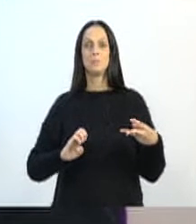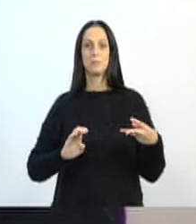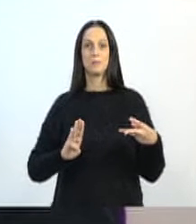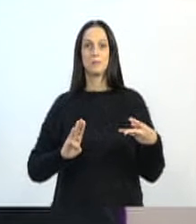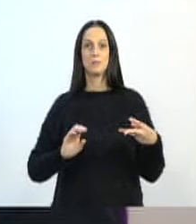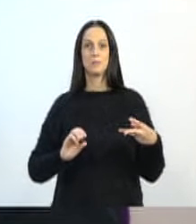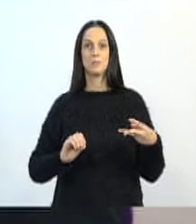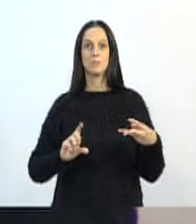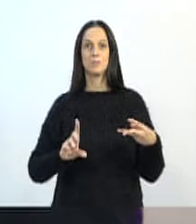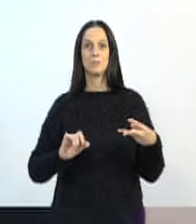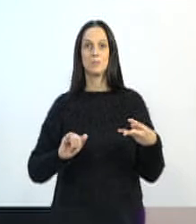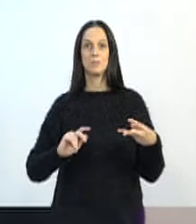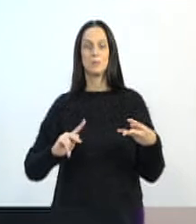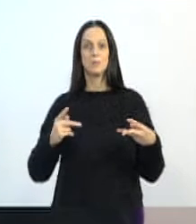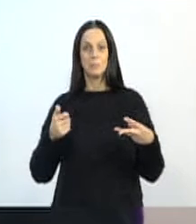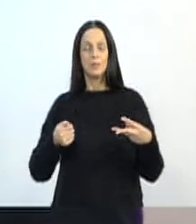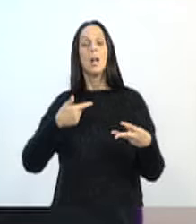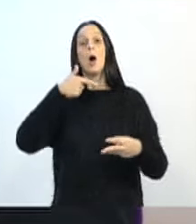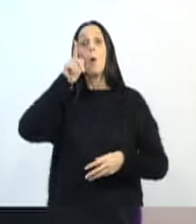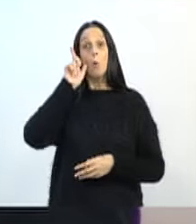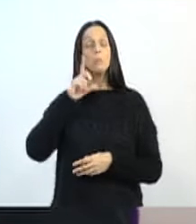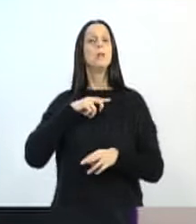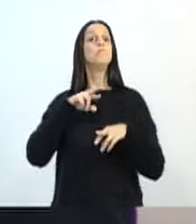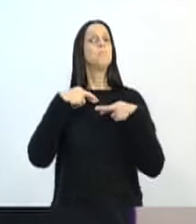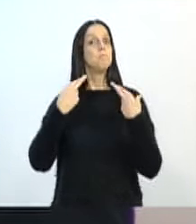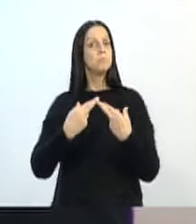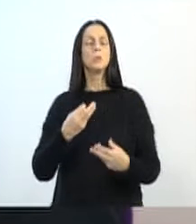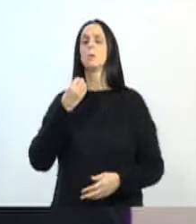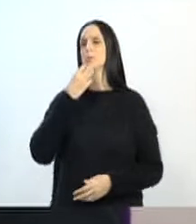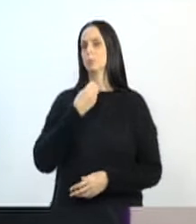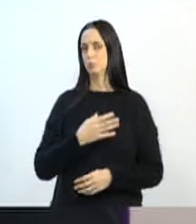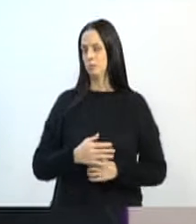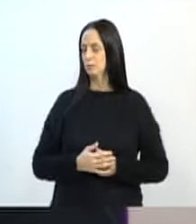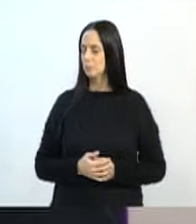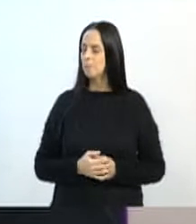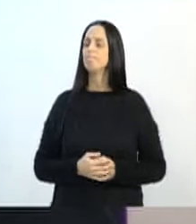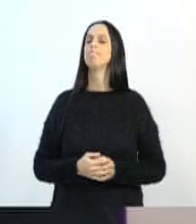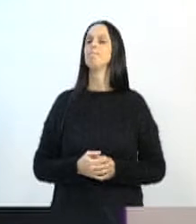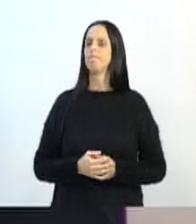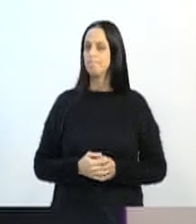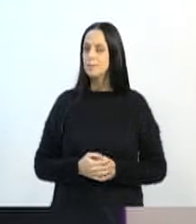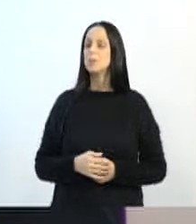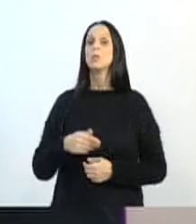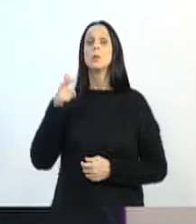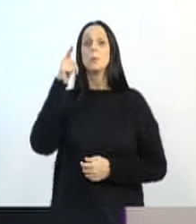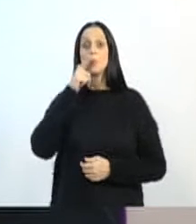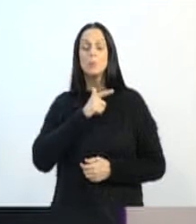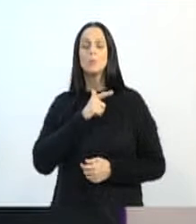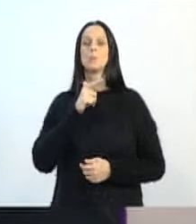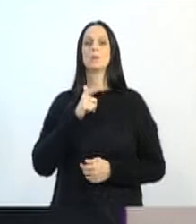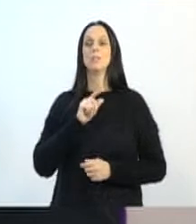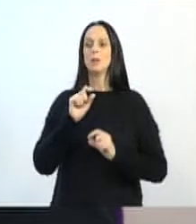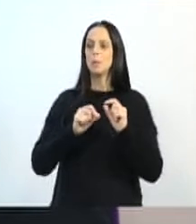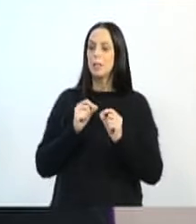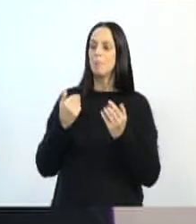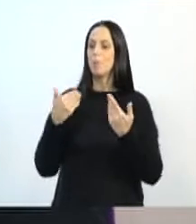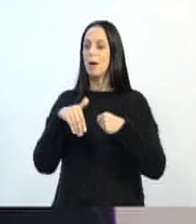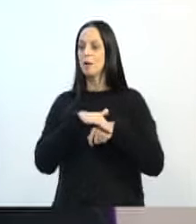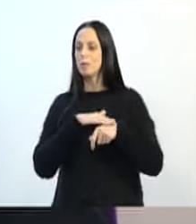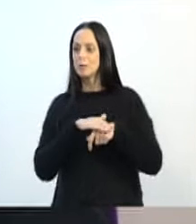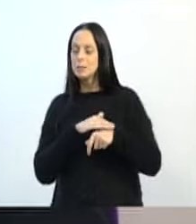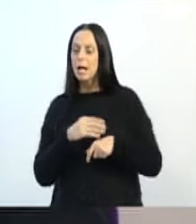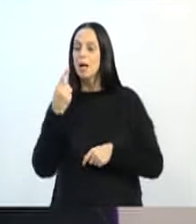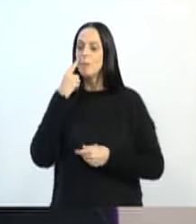reunião proveitosa ontem, esclarecemos, vereador Adriano, realmente a situação como se encontra,